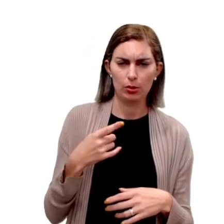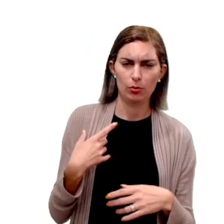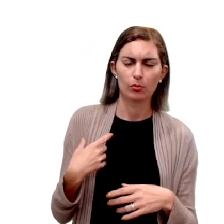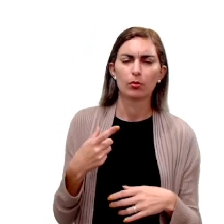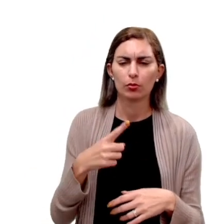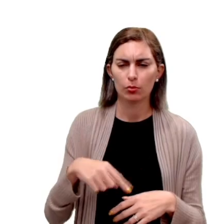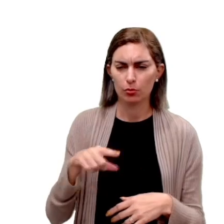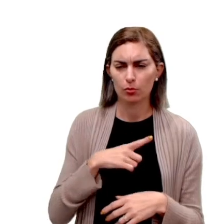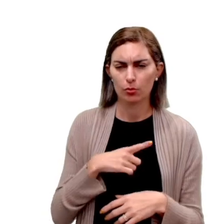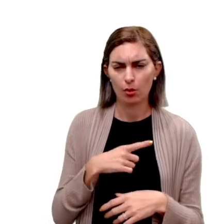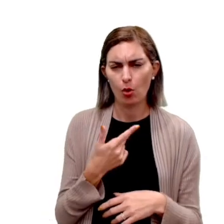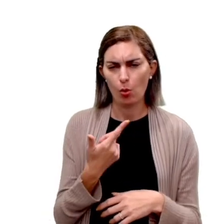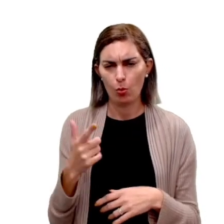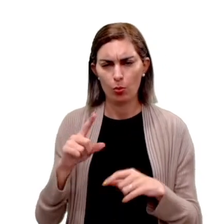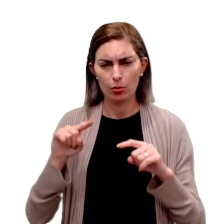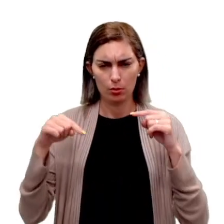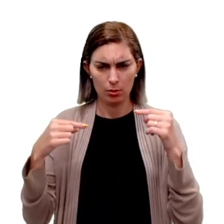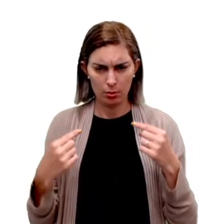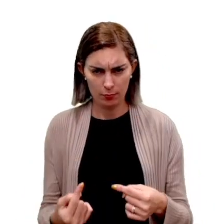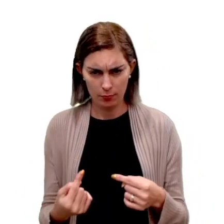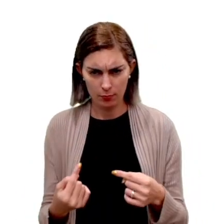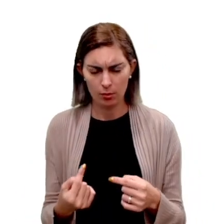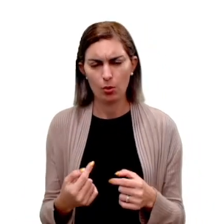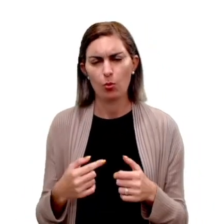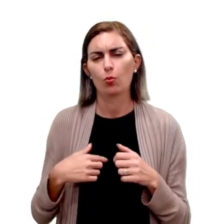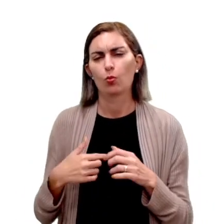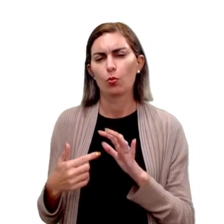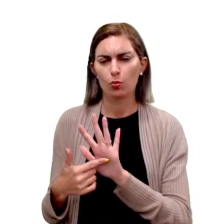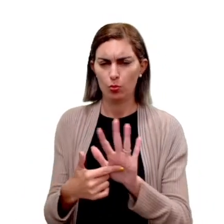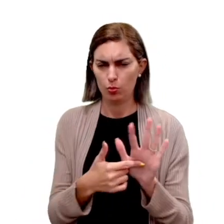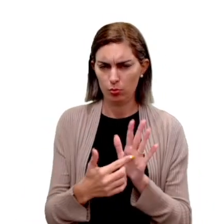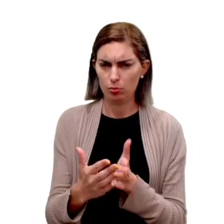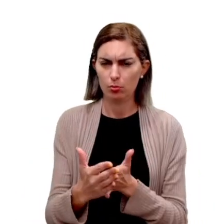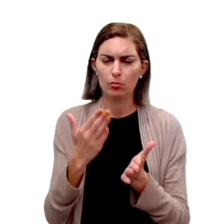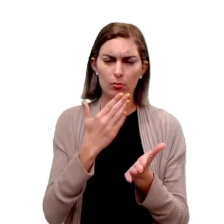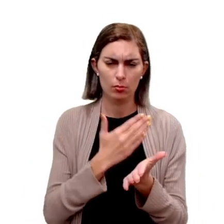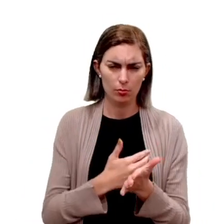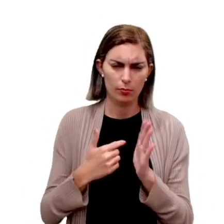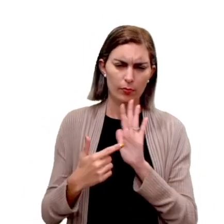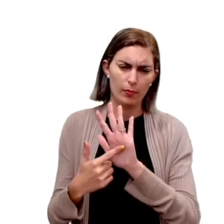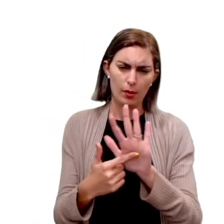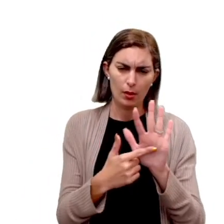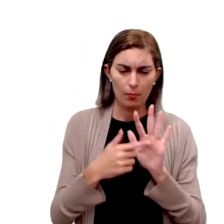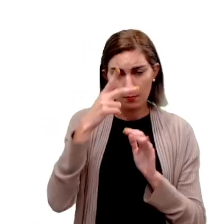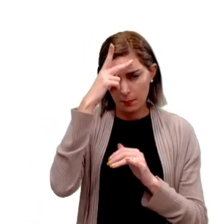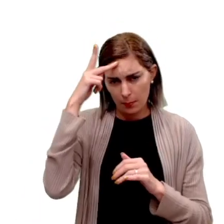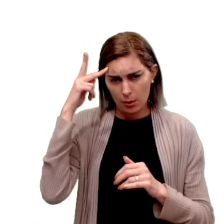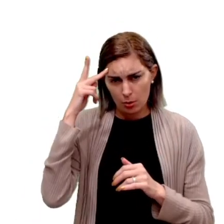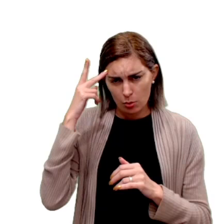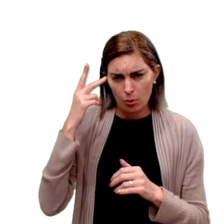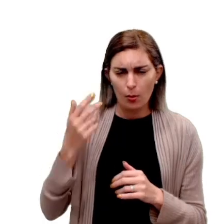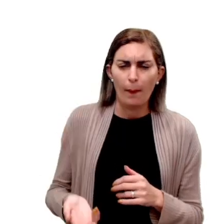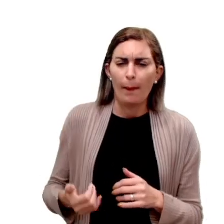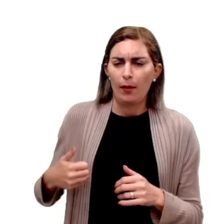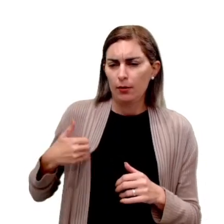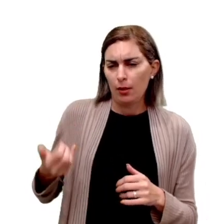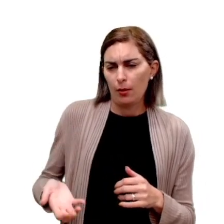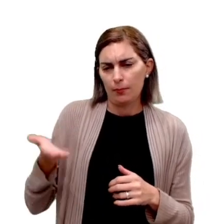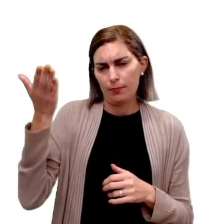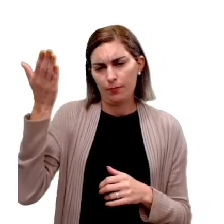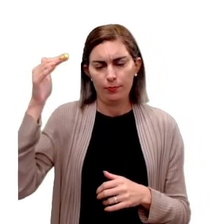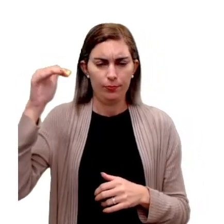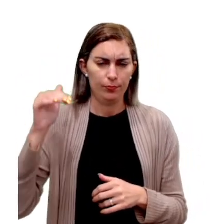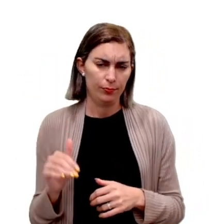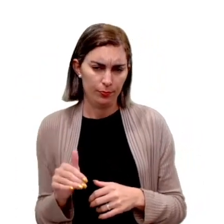Nós temos aqui um outro desafio, baseado no anterior. Mostre se a pessoa é maior ou menor de